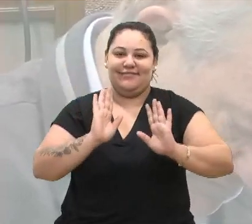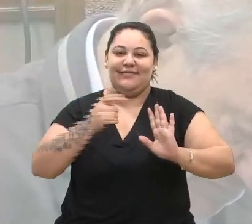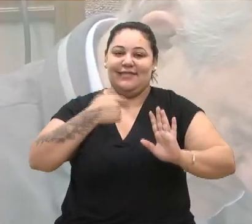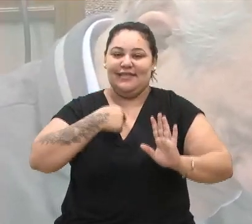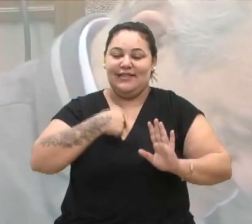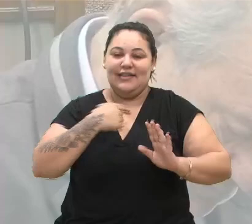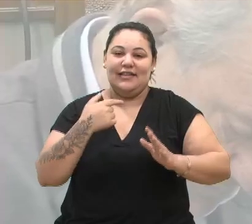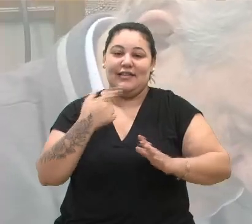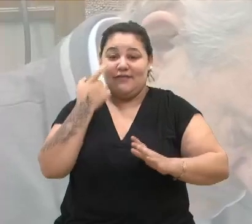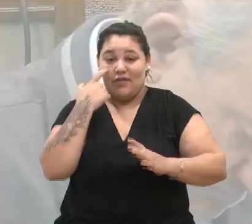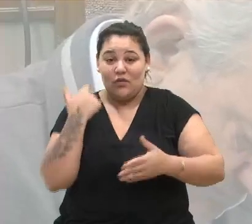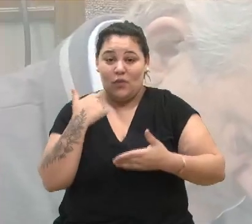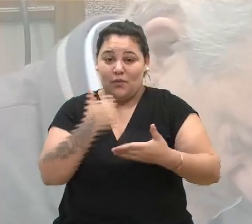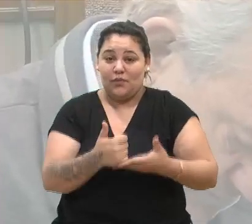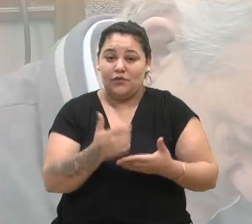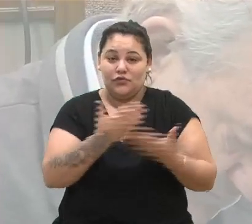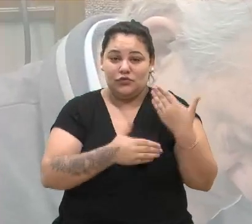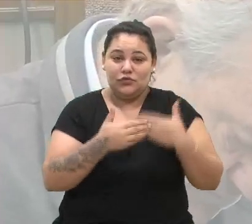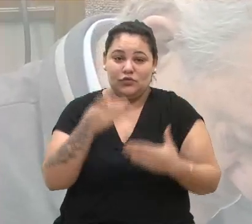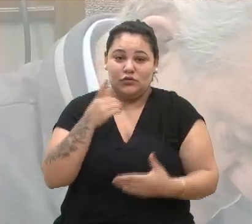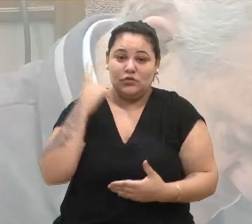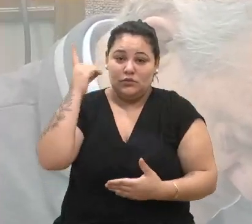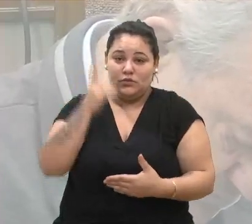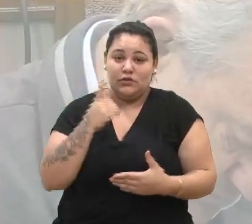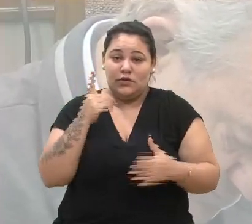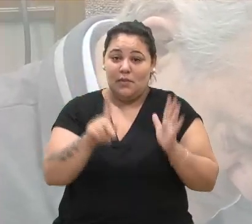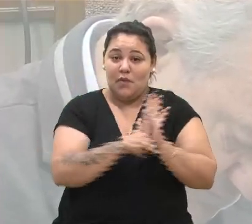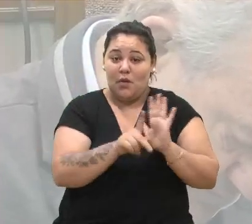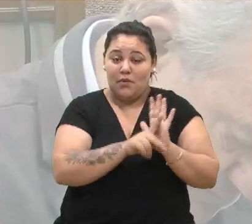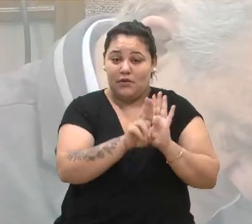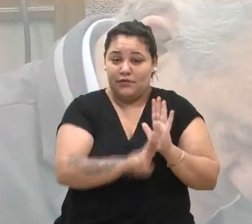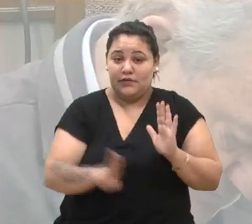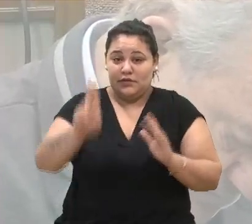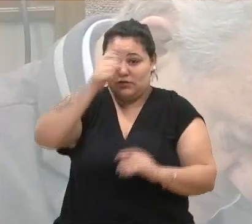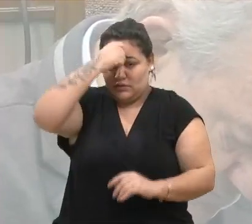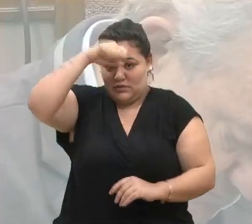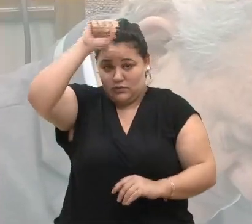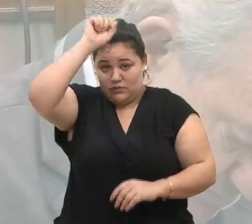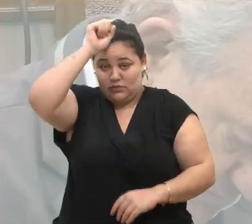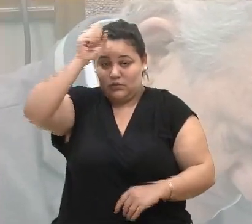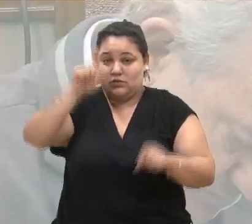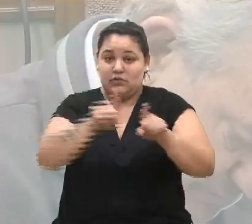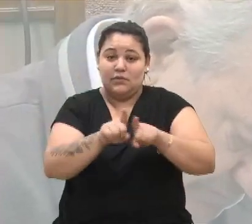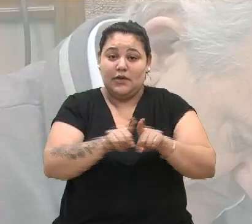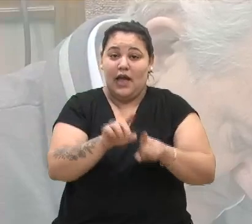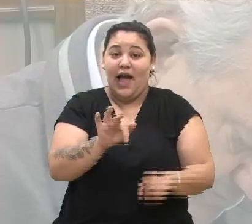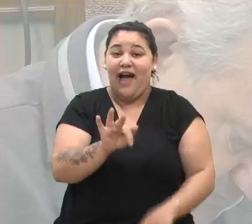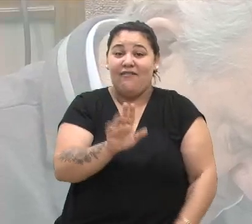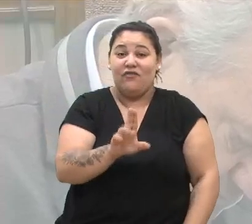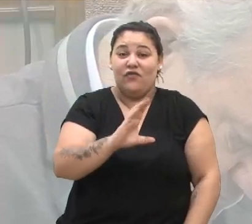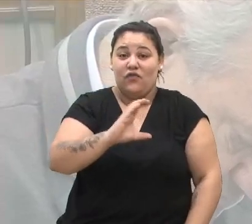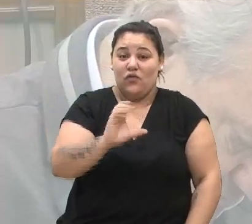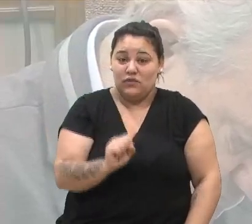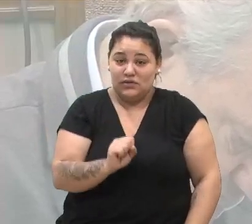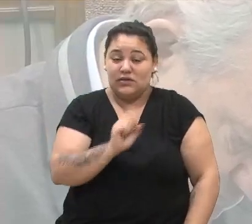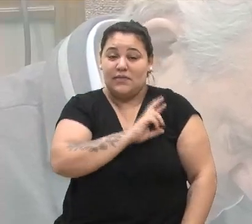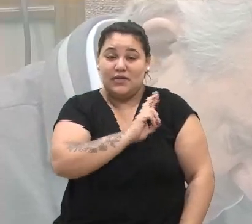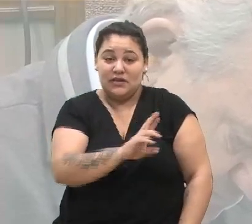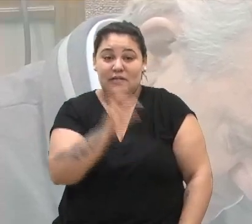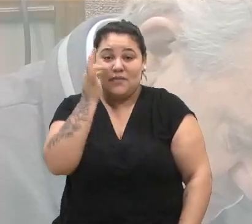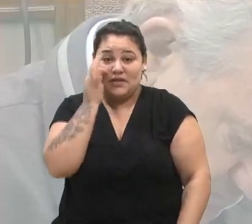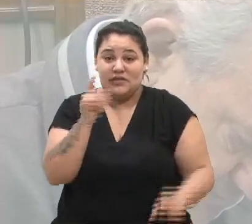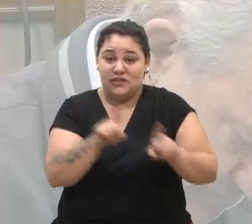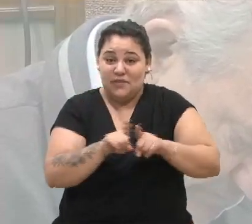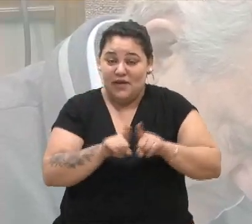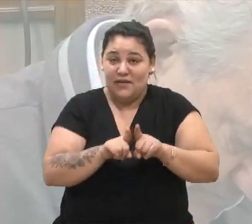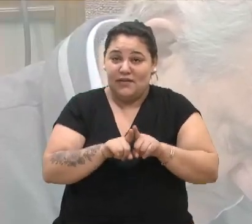apoio dos deputados, o apoio inclusive da própria Universidade de Caxias do Sul, a fundação, o representante da fundação esteve aqui, e a repercussão,